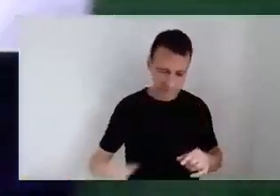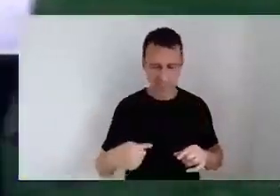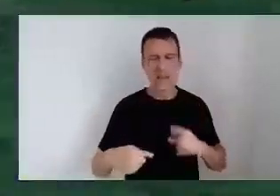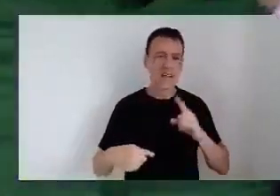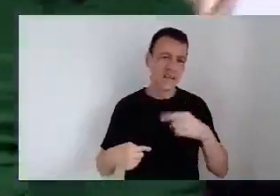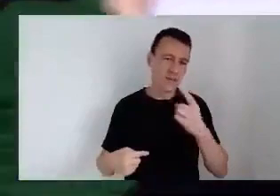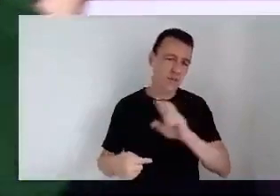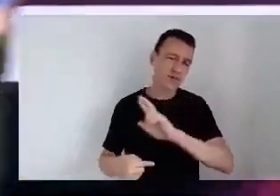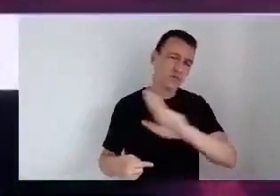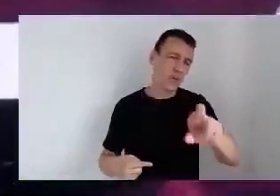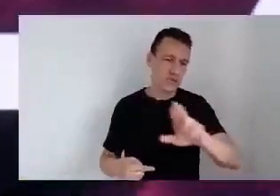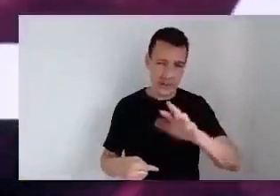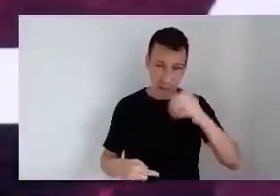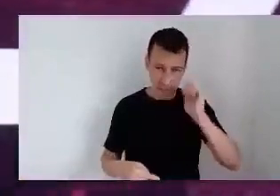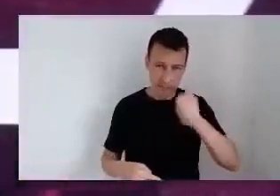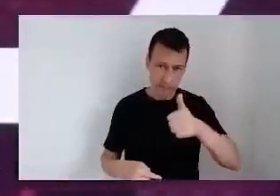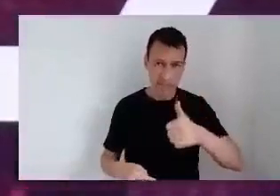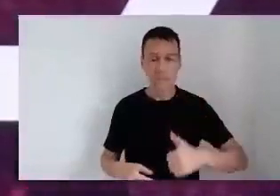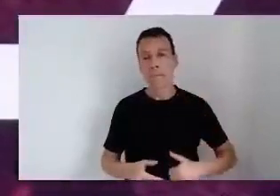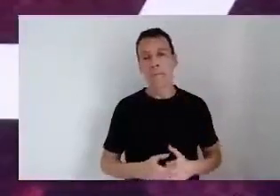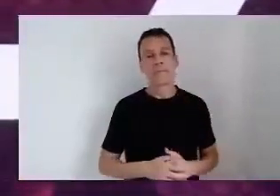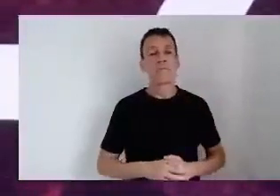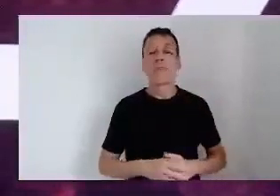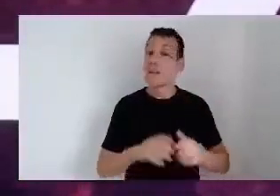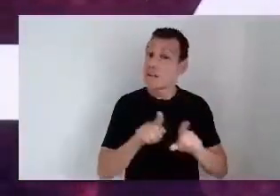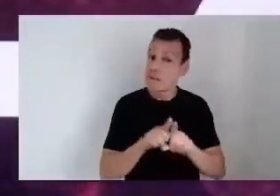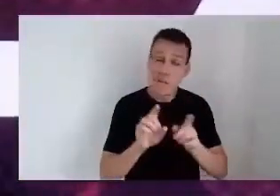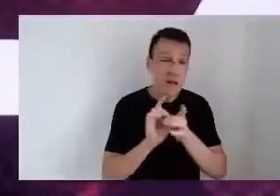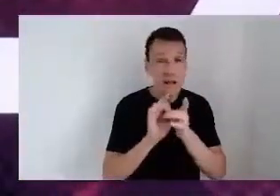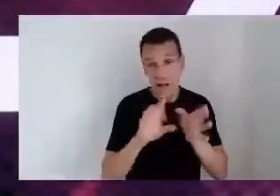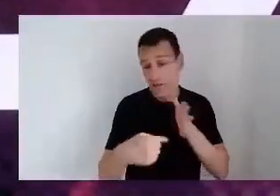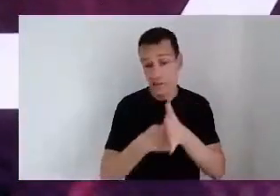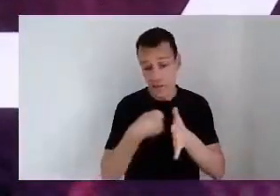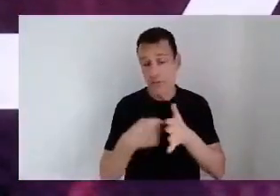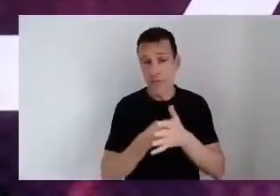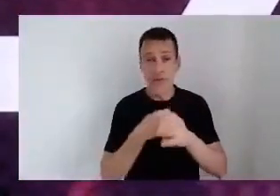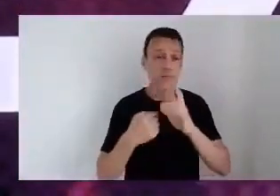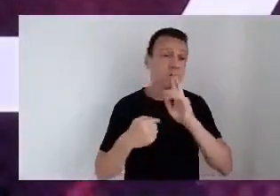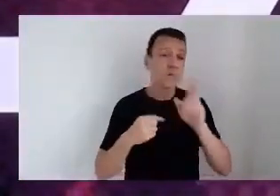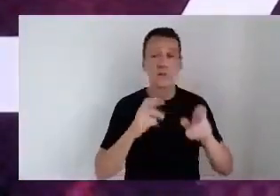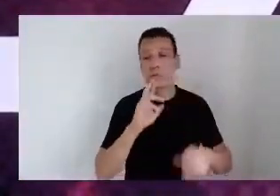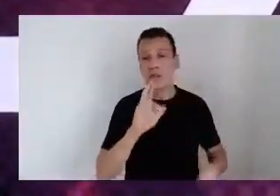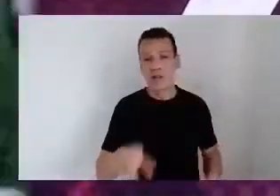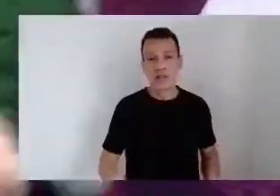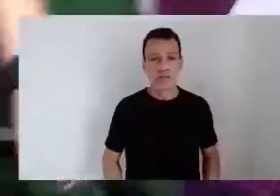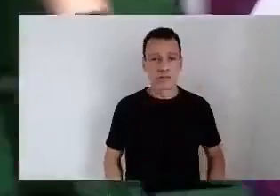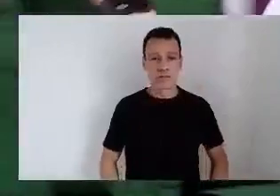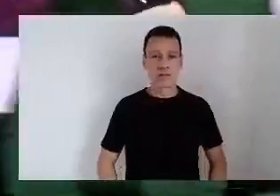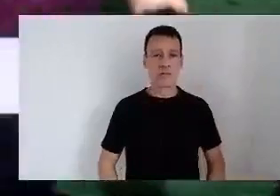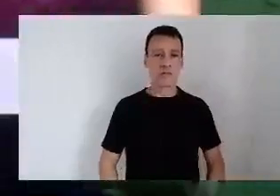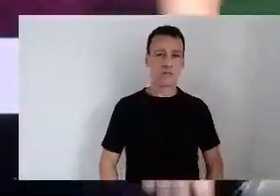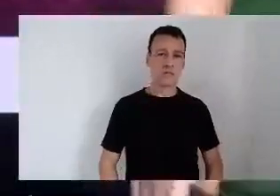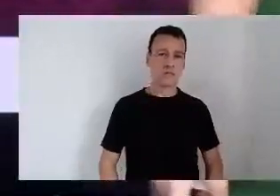obrigada. E a gente fica à disposição aí para perguntas também. Tá? A gente tem tempo para 2 perguntas, galera. Quem quer fazer a pergunta para essa galera?